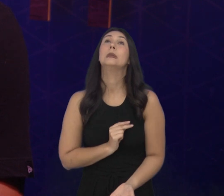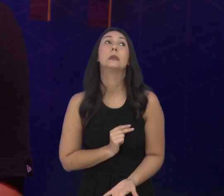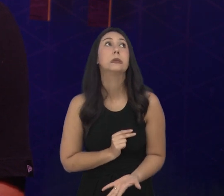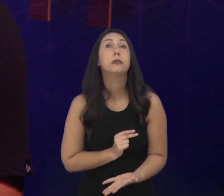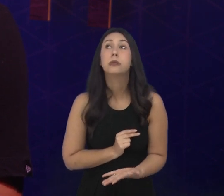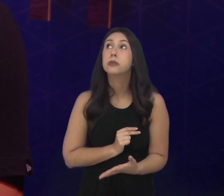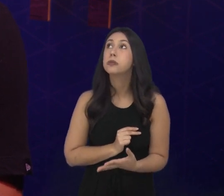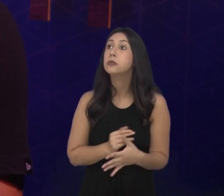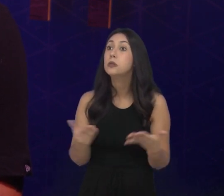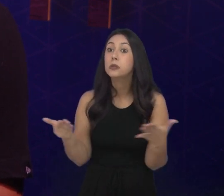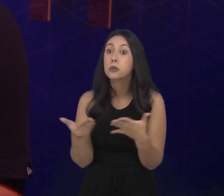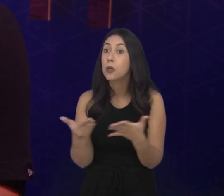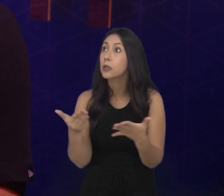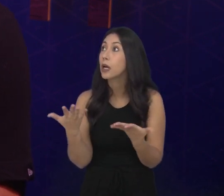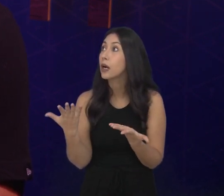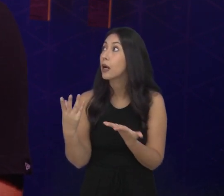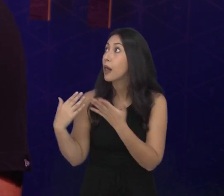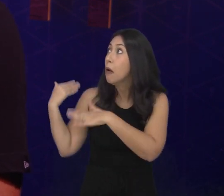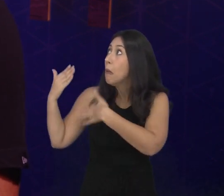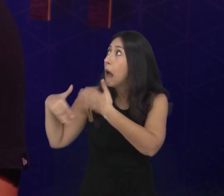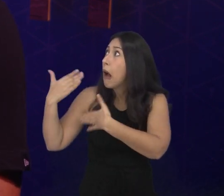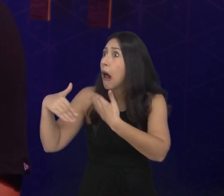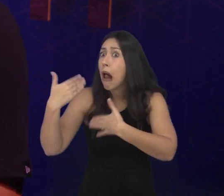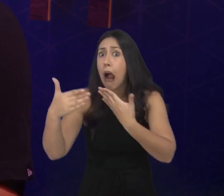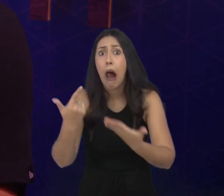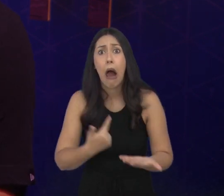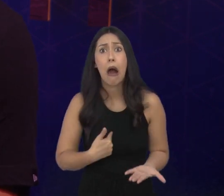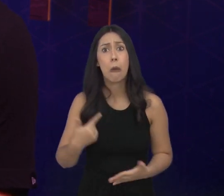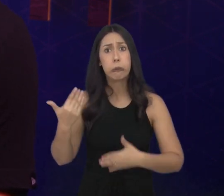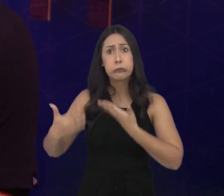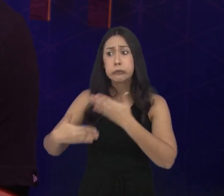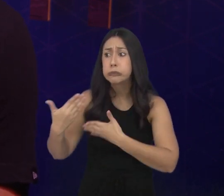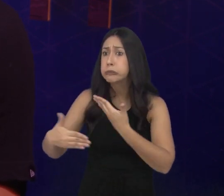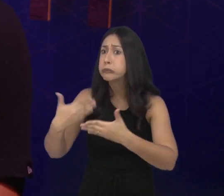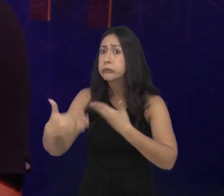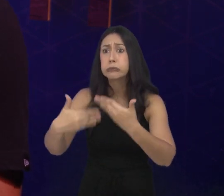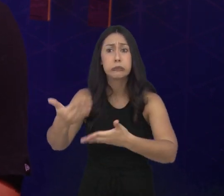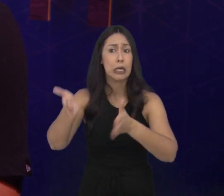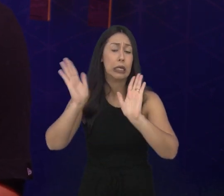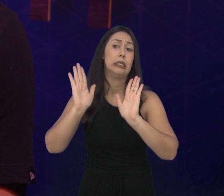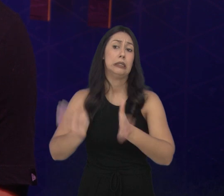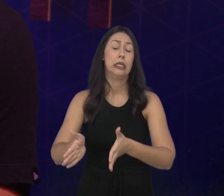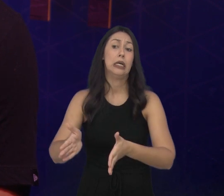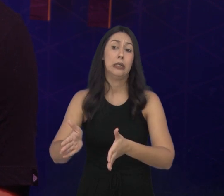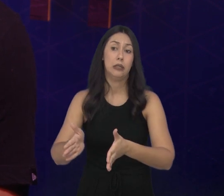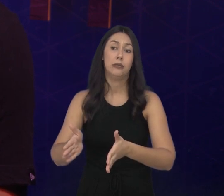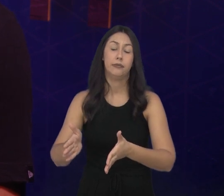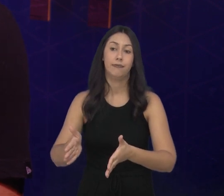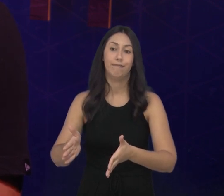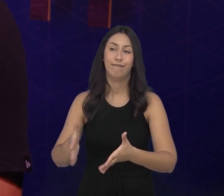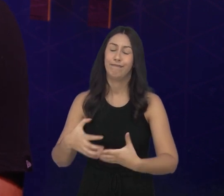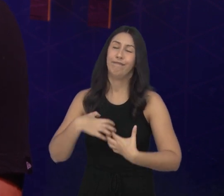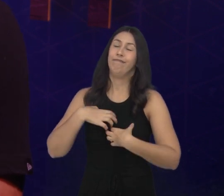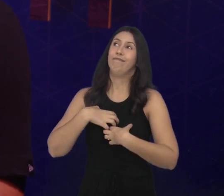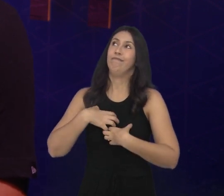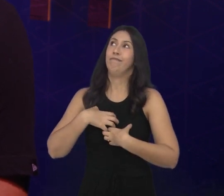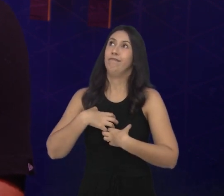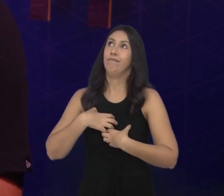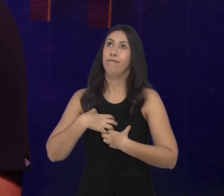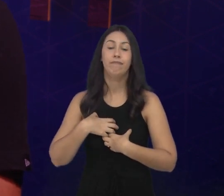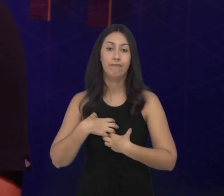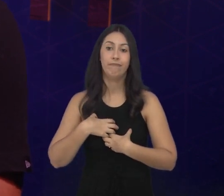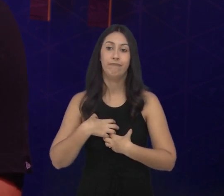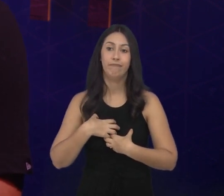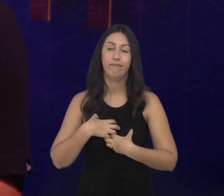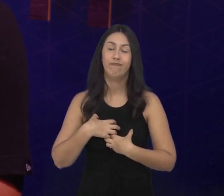tipo, nossa, onde eu cheguei agora? Já passou muito tempo que eu tô andando com as minhas próprias pernas. E aí